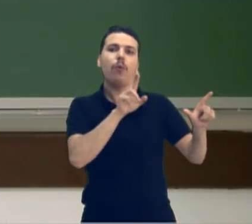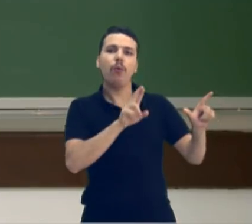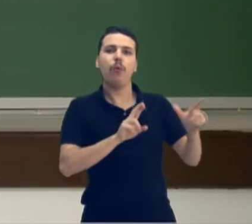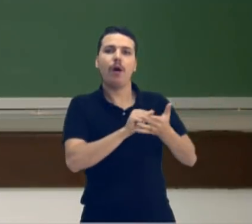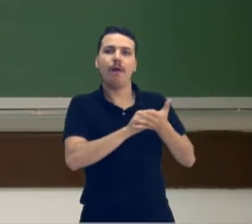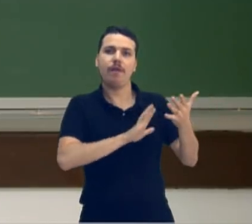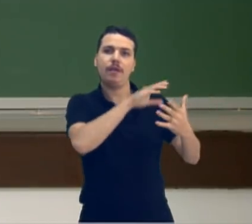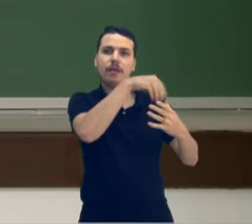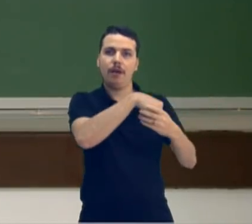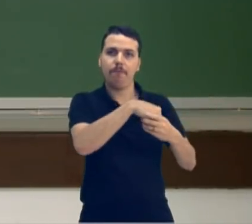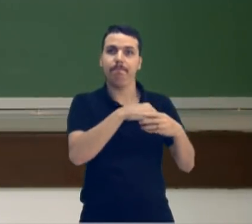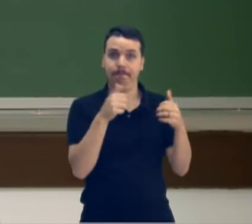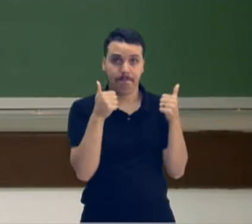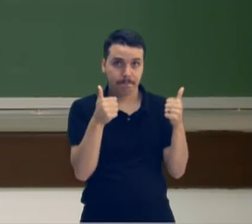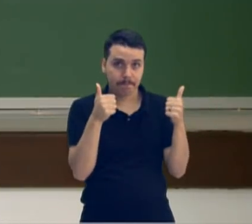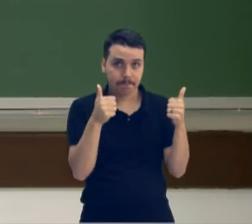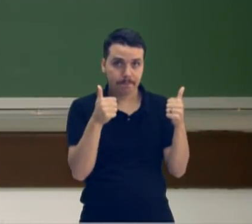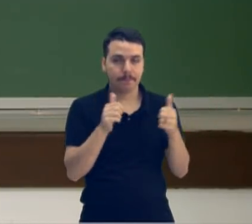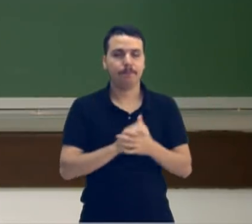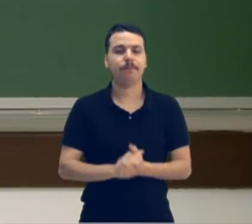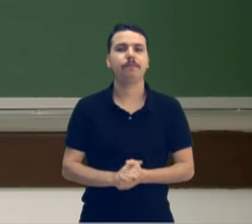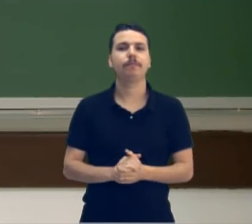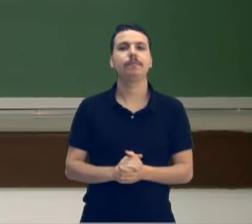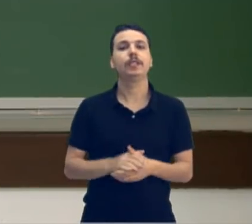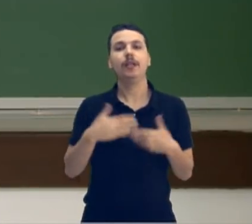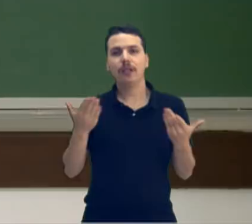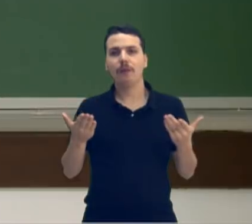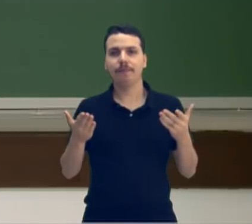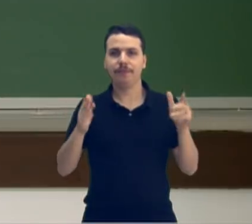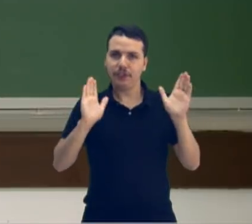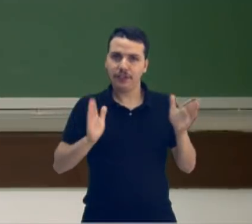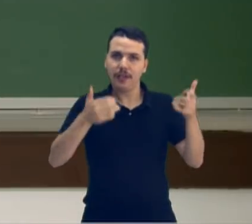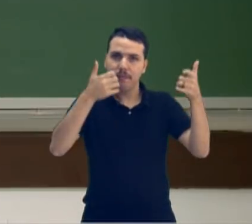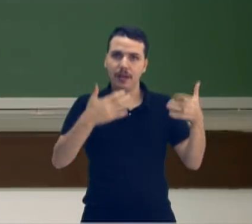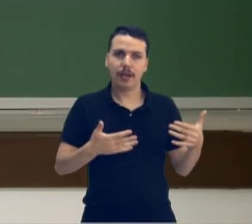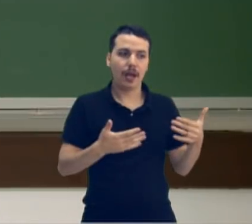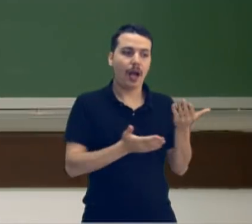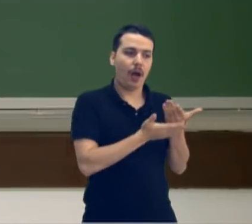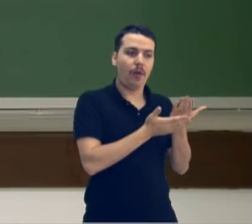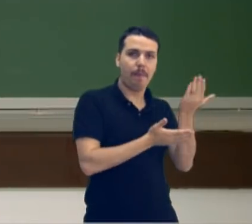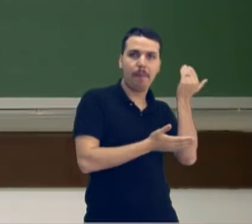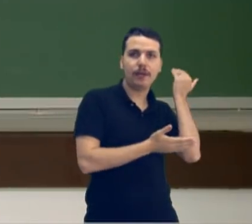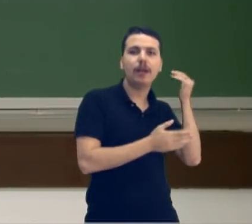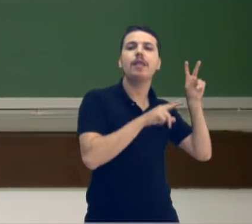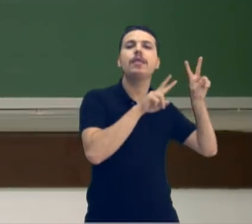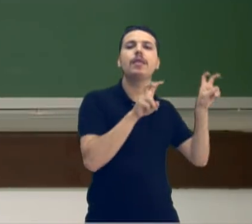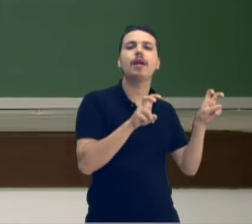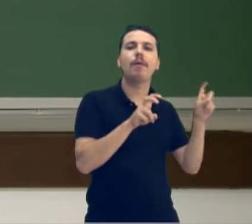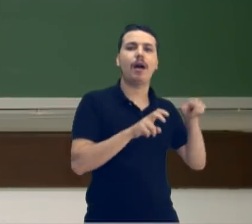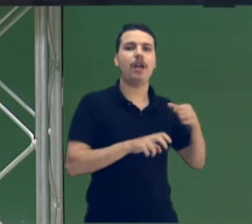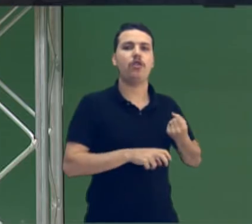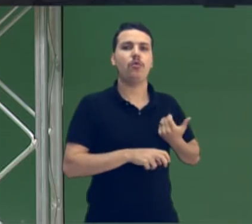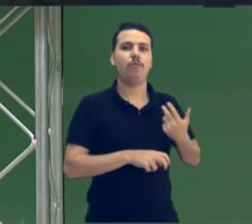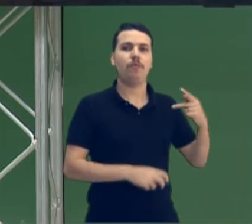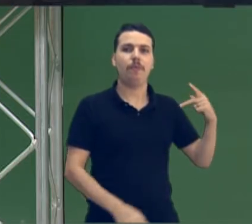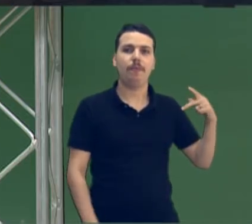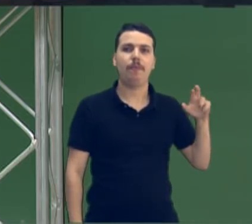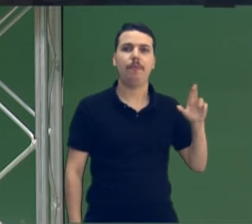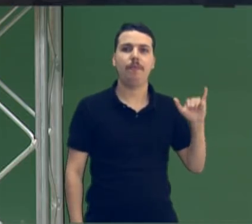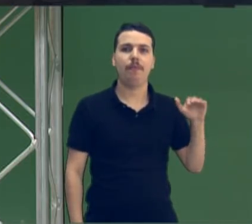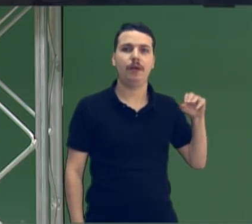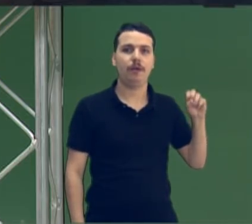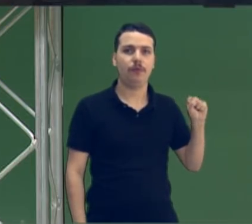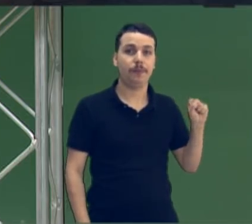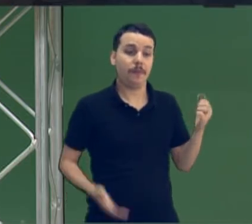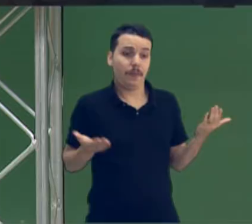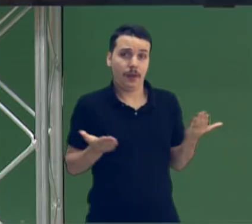bom? Muito bem. Então, conforme a professora disse, a gente terminou a aula passada falando de números primos e a gente vai